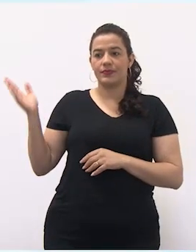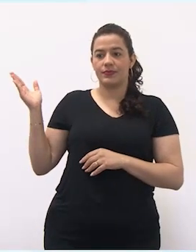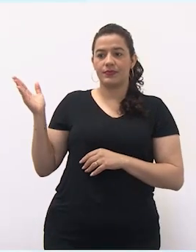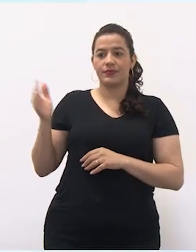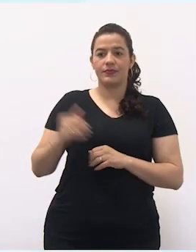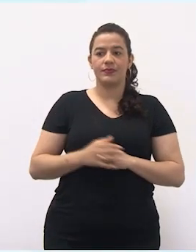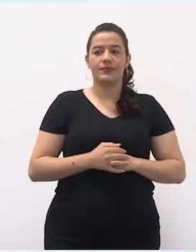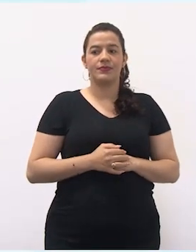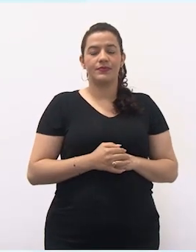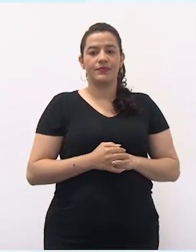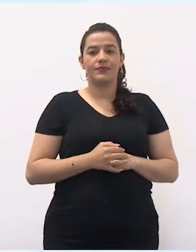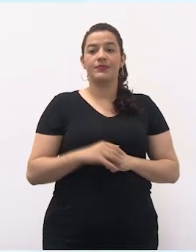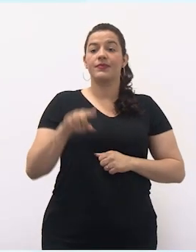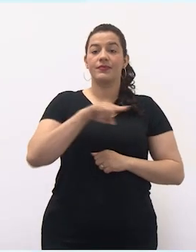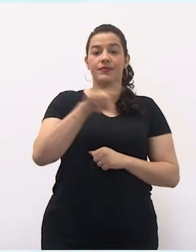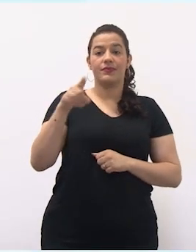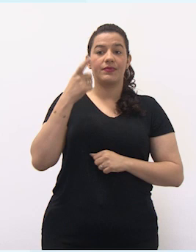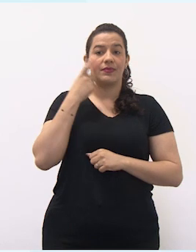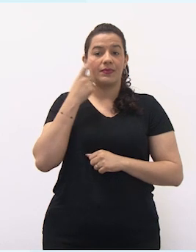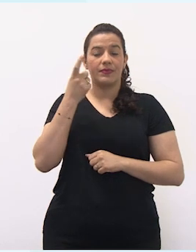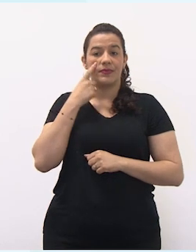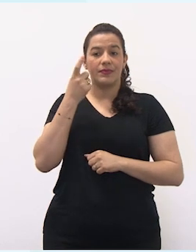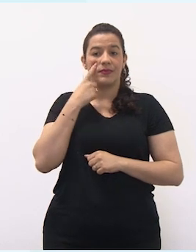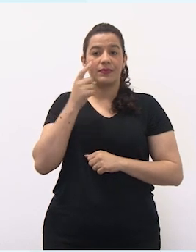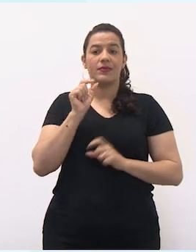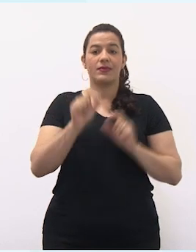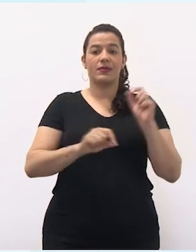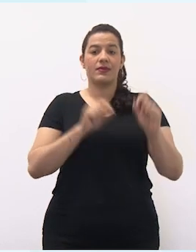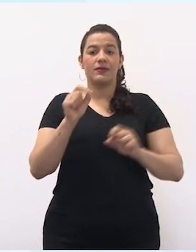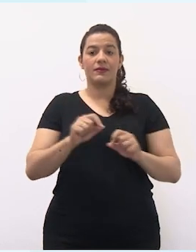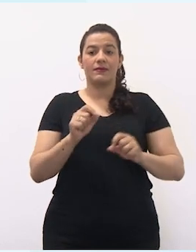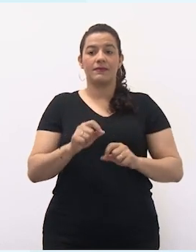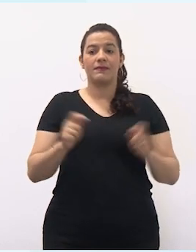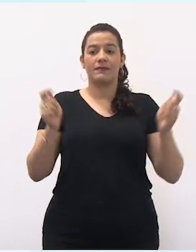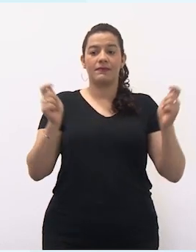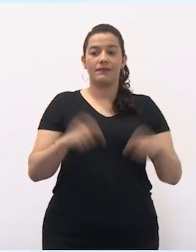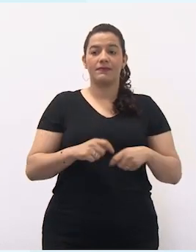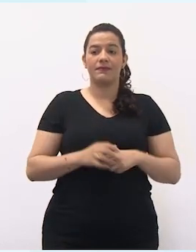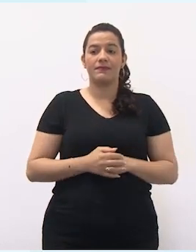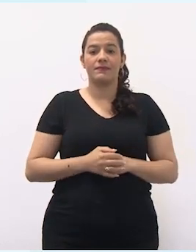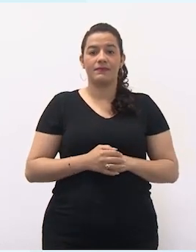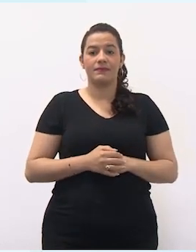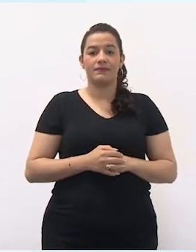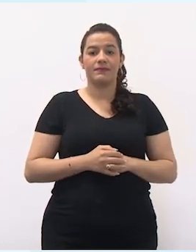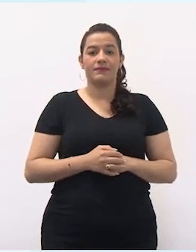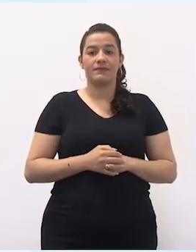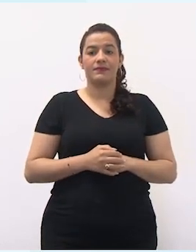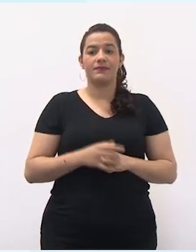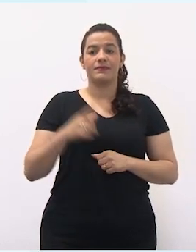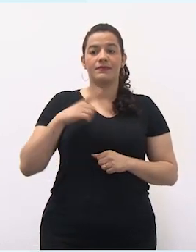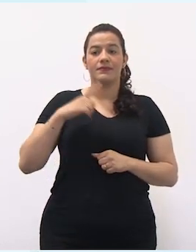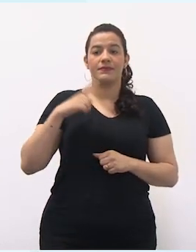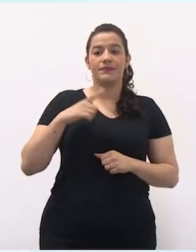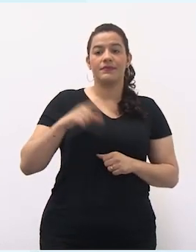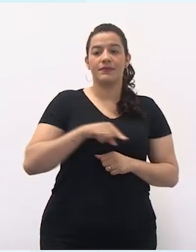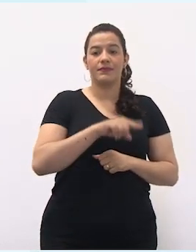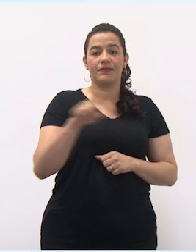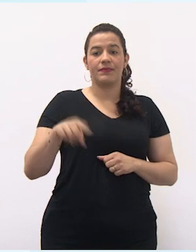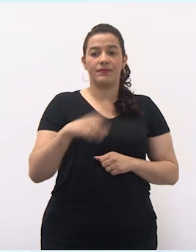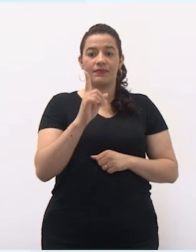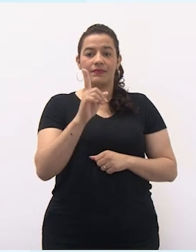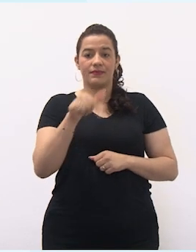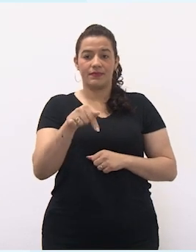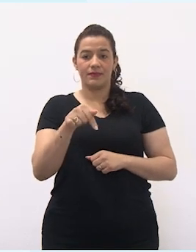Bom, como vocês podem observar aí, e também a Alcione já tinha adiantado, a gente vai ter do dia 17, então, que